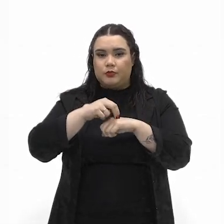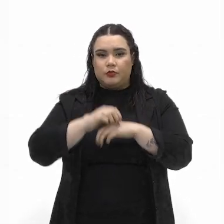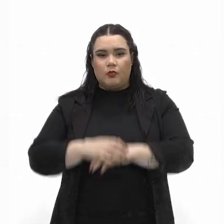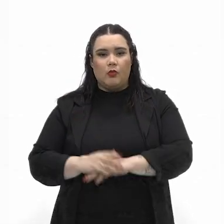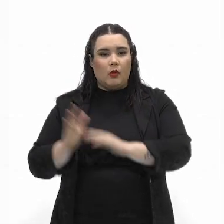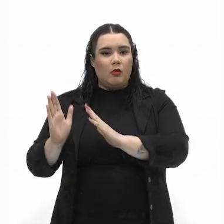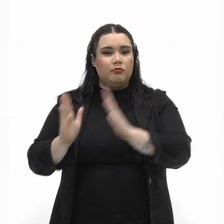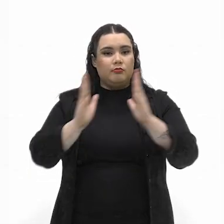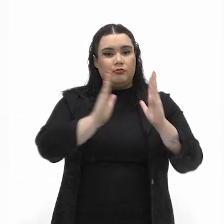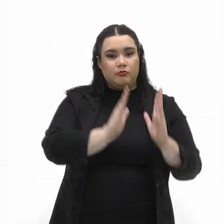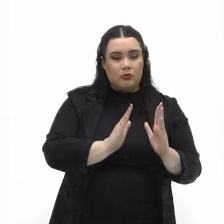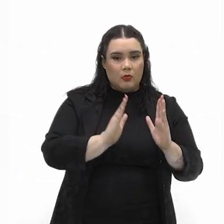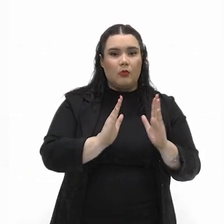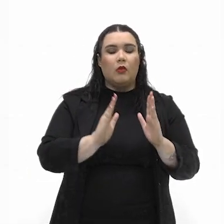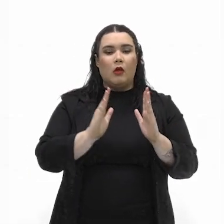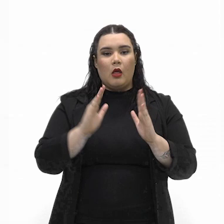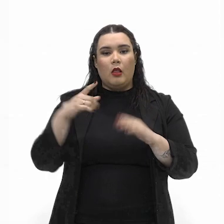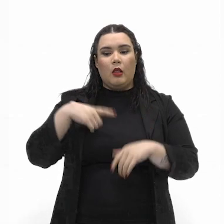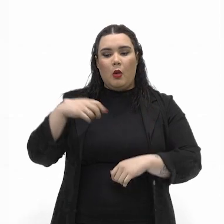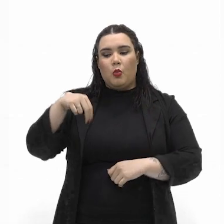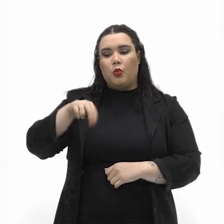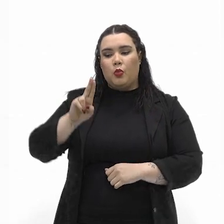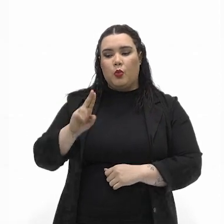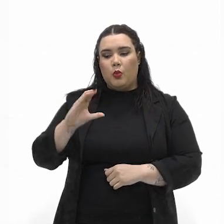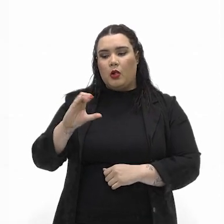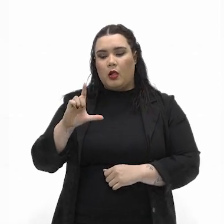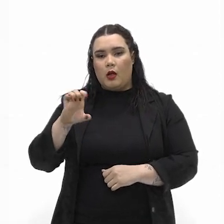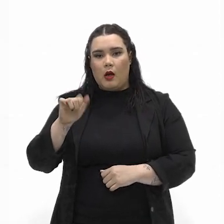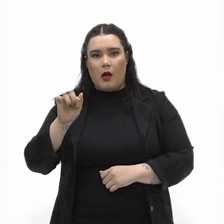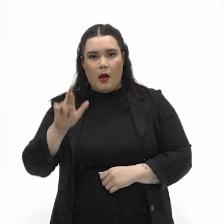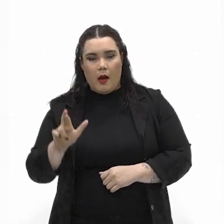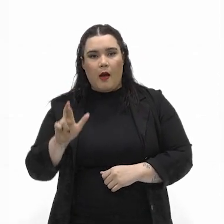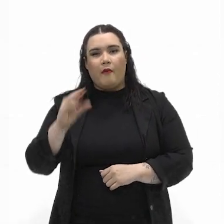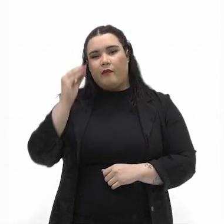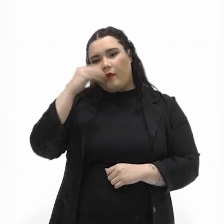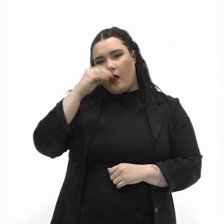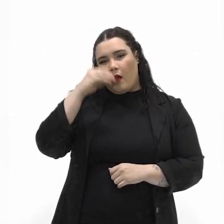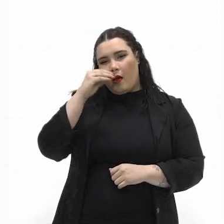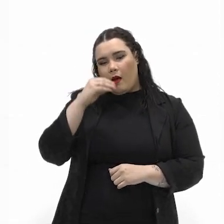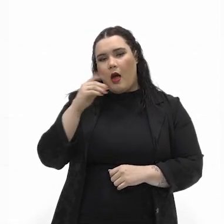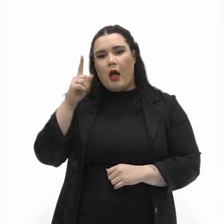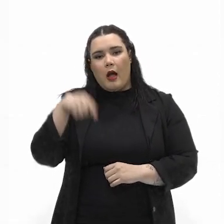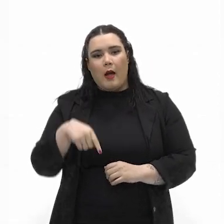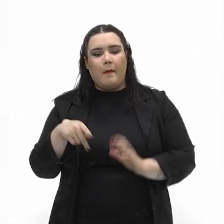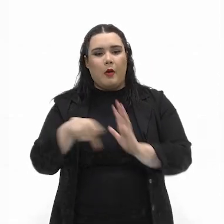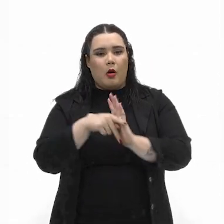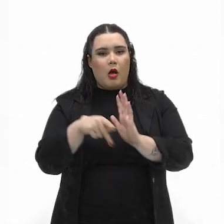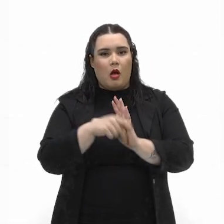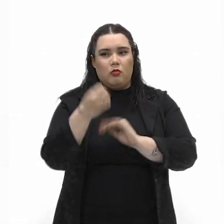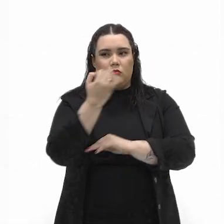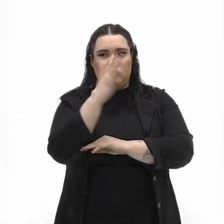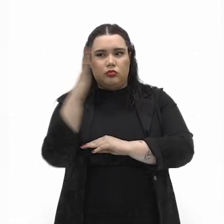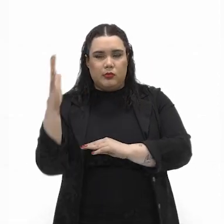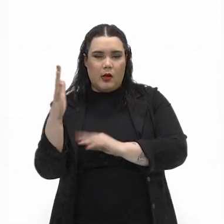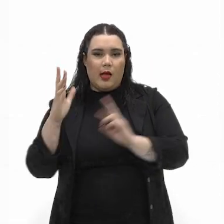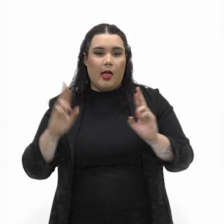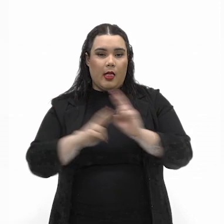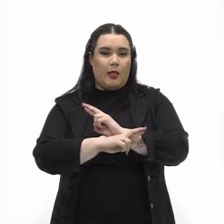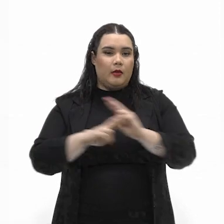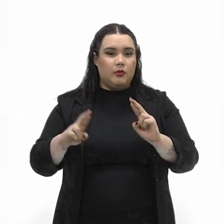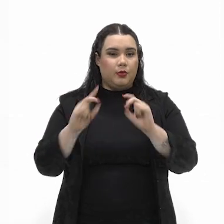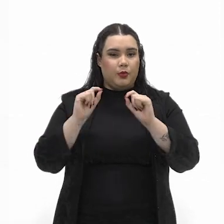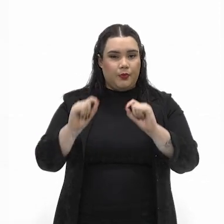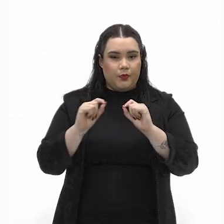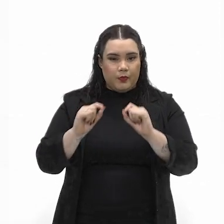a força nuclear fraca, que também é uma força da natureza, e ela está relacionada com